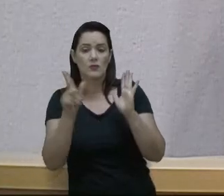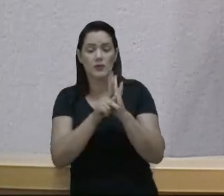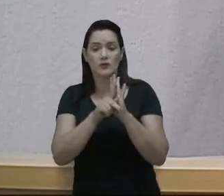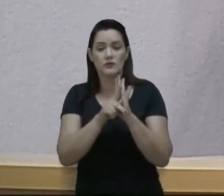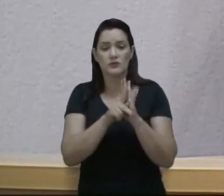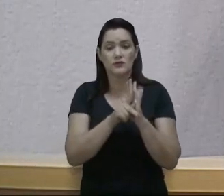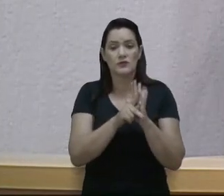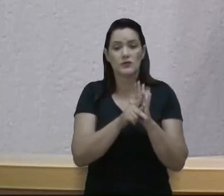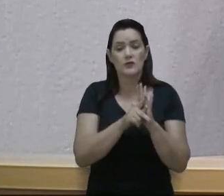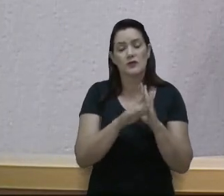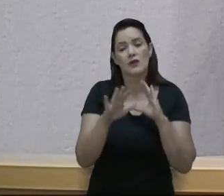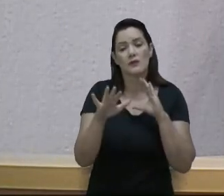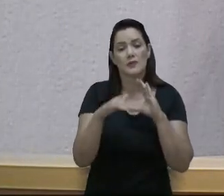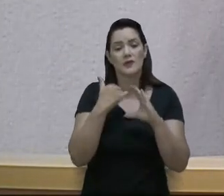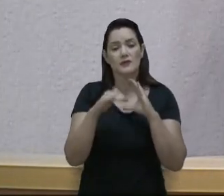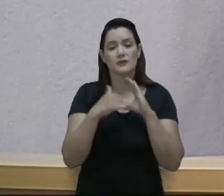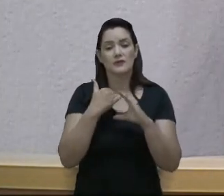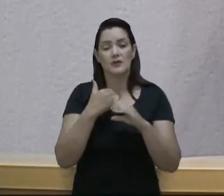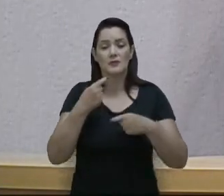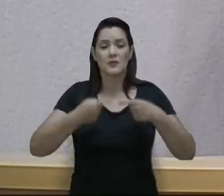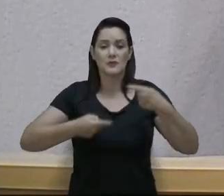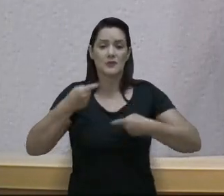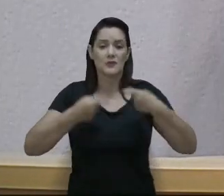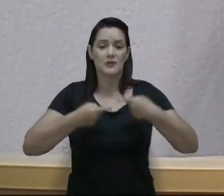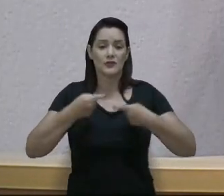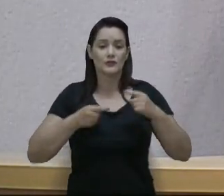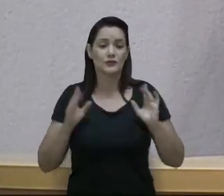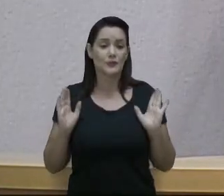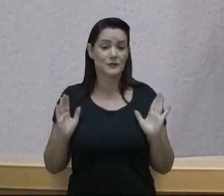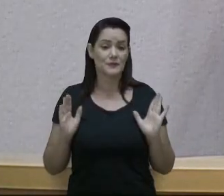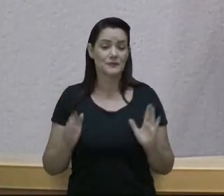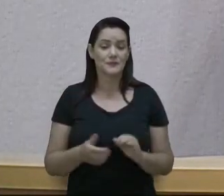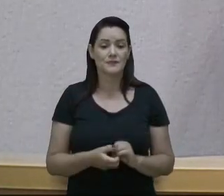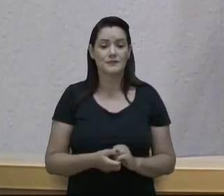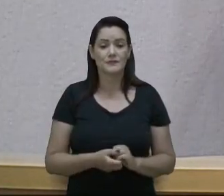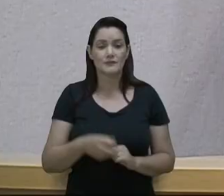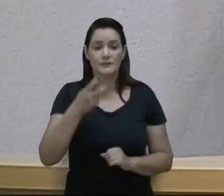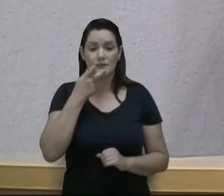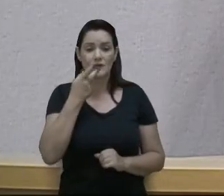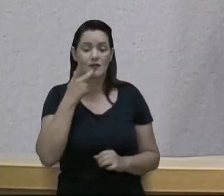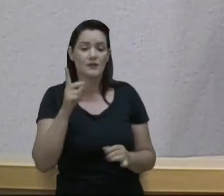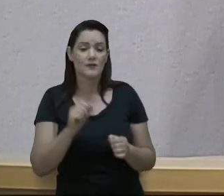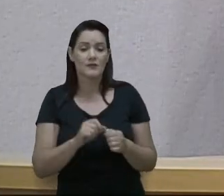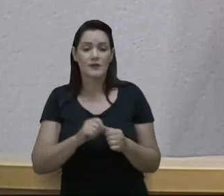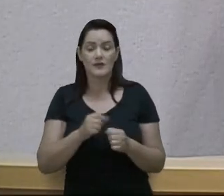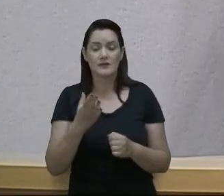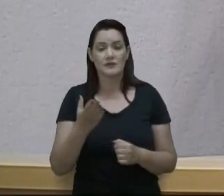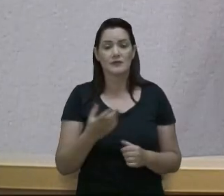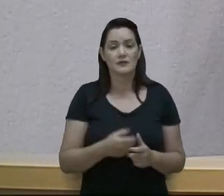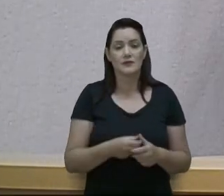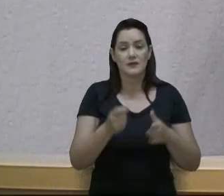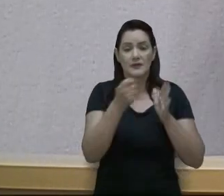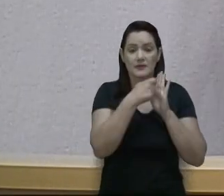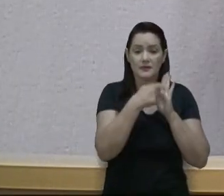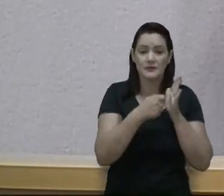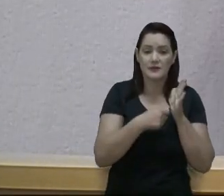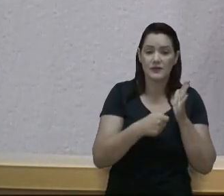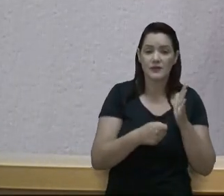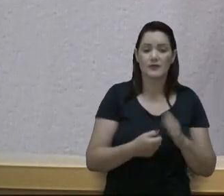na mensagem aqui é muito político o negócio. Talvez quem fez isso aqui, quem elaborou isso